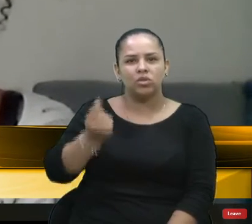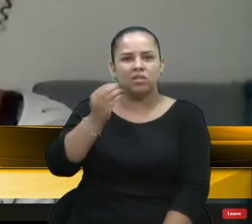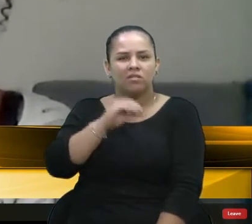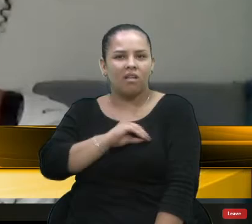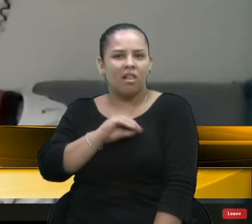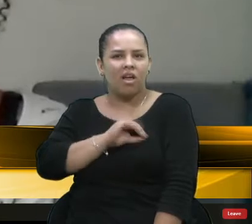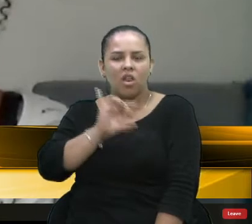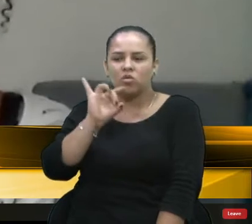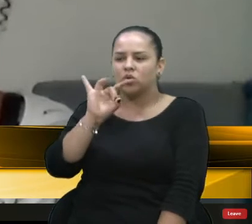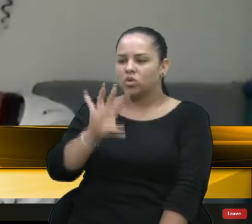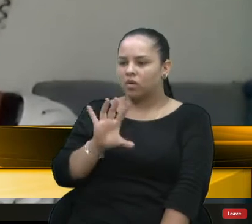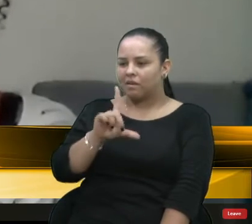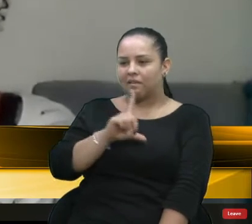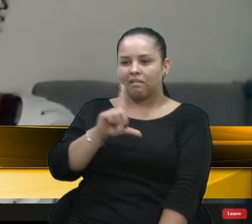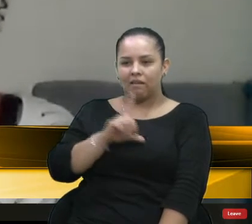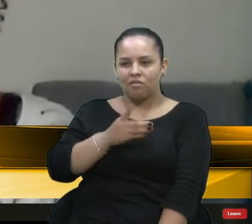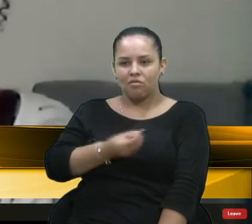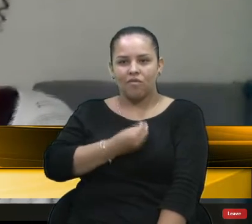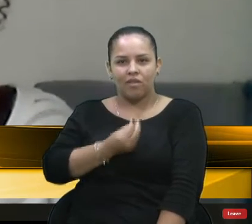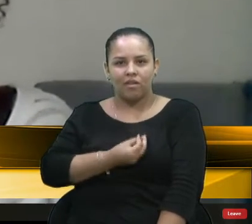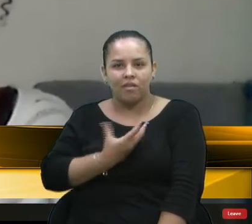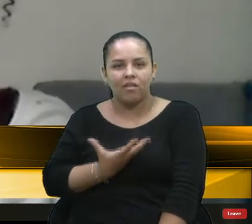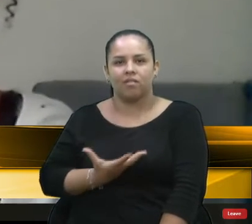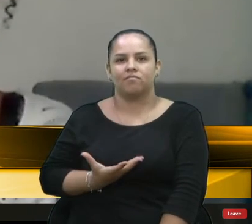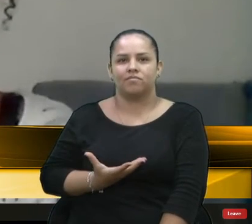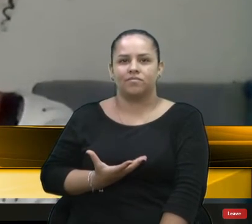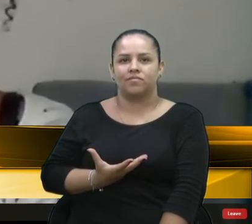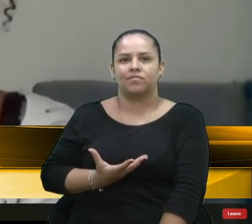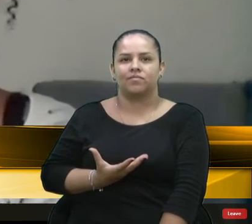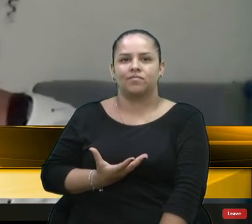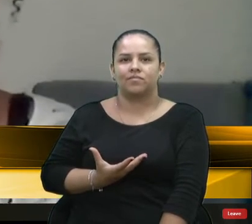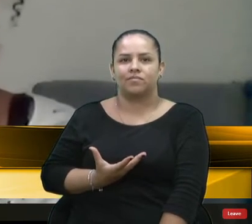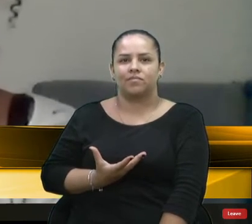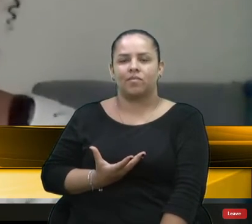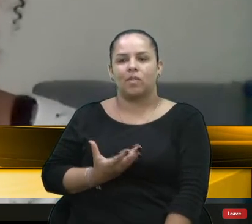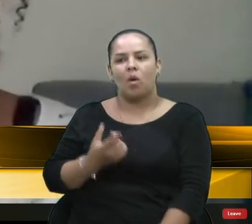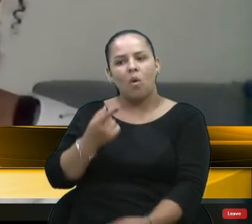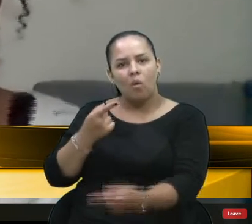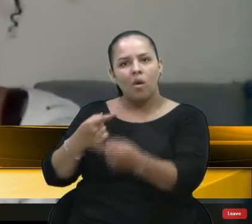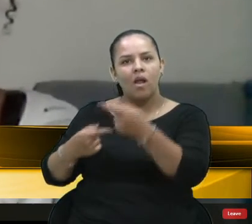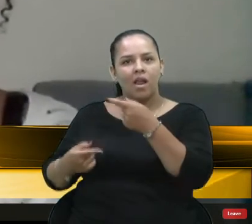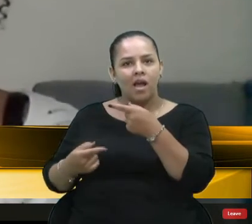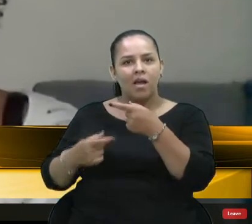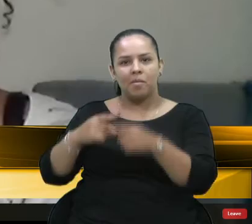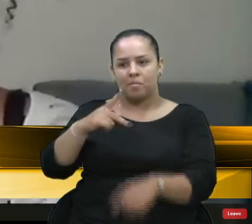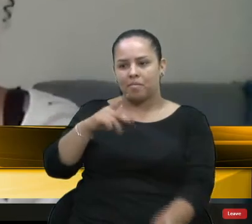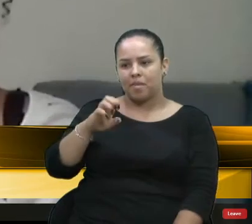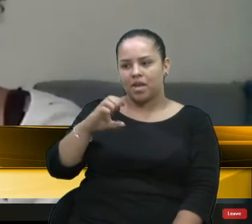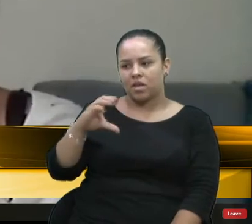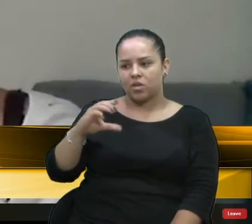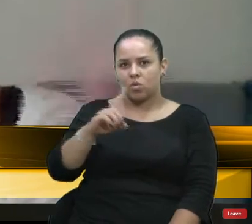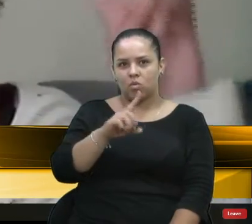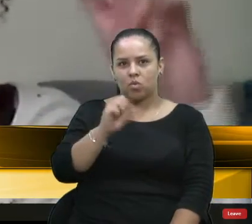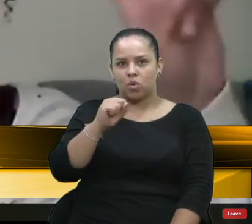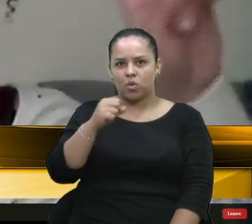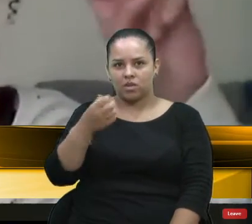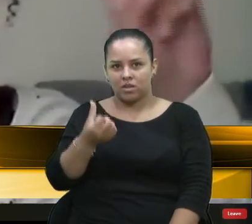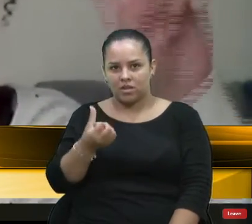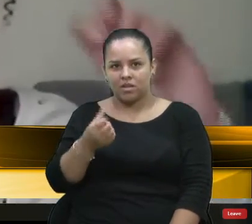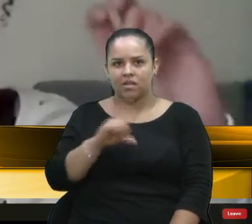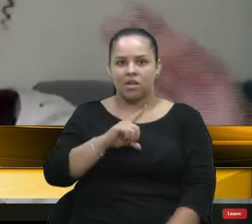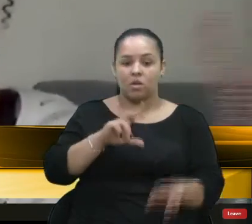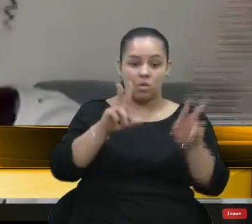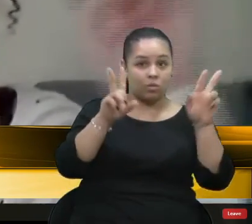essas pessoas estão vivendo. Ao contrário, a PEC 186 garante o